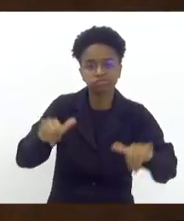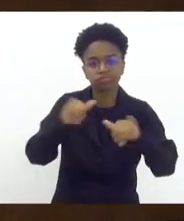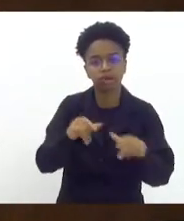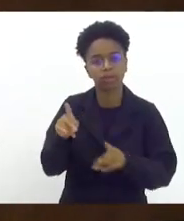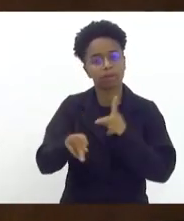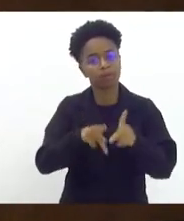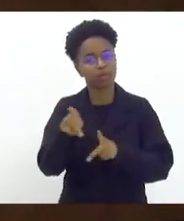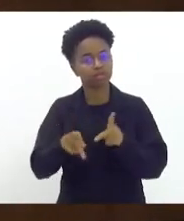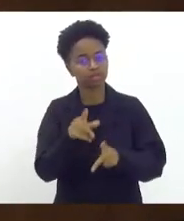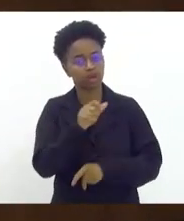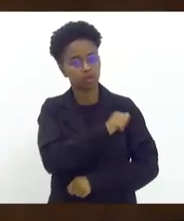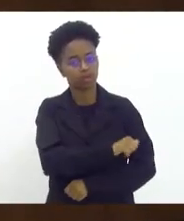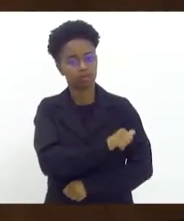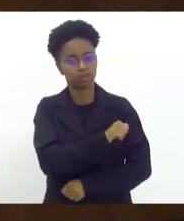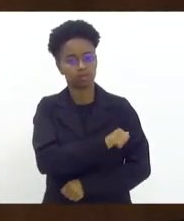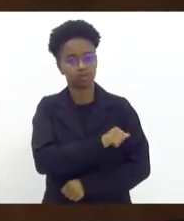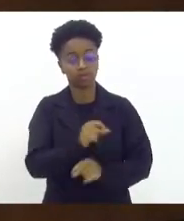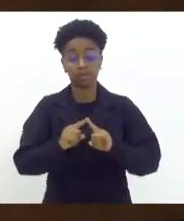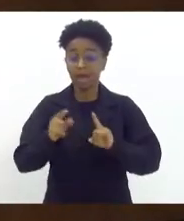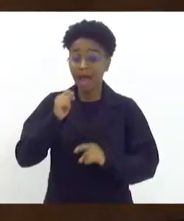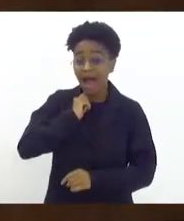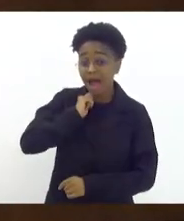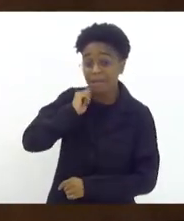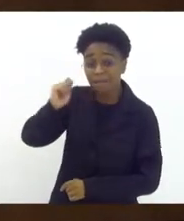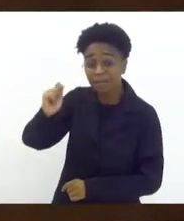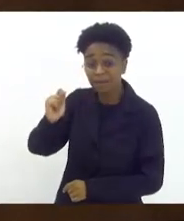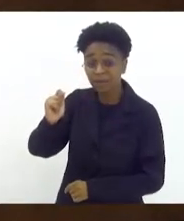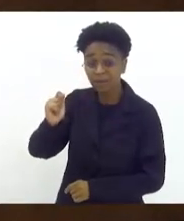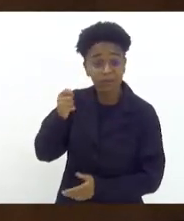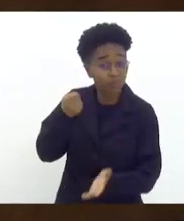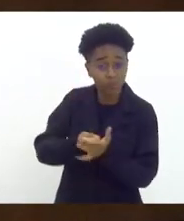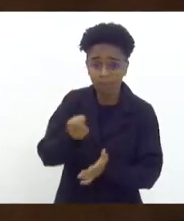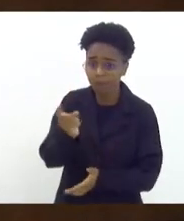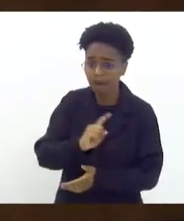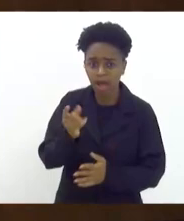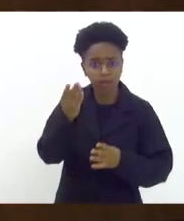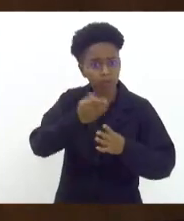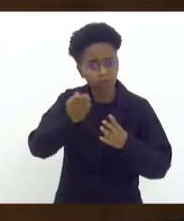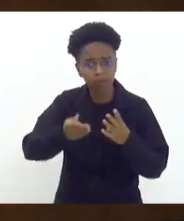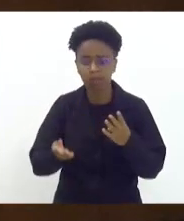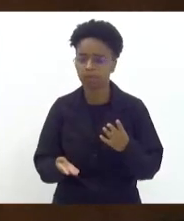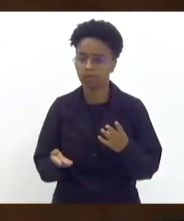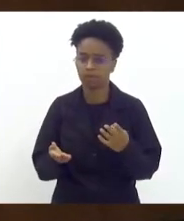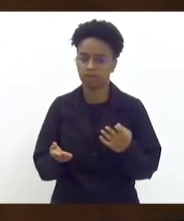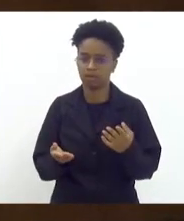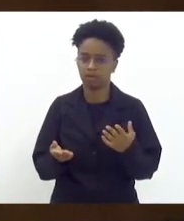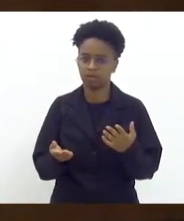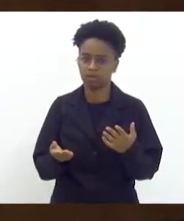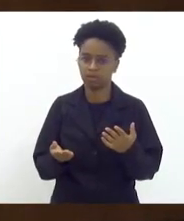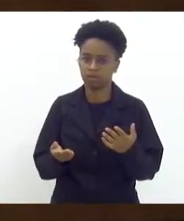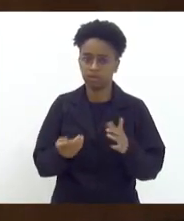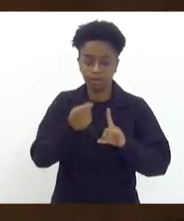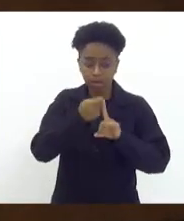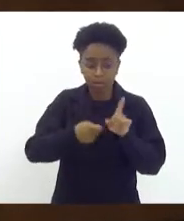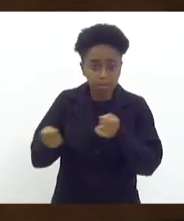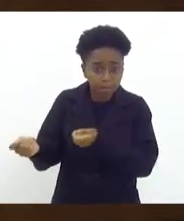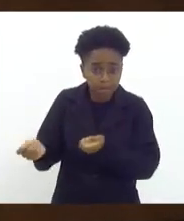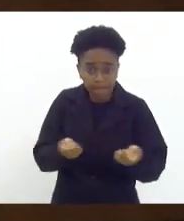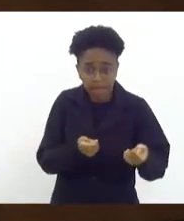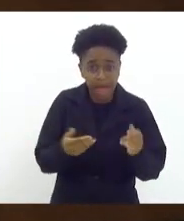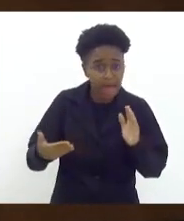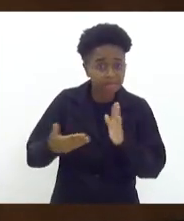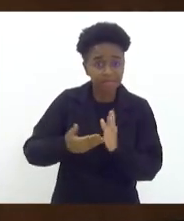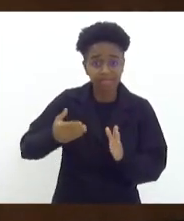do Rio de Janeiro em abril ele já não estava pagando as parcelas que de mês a mês até